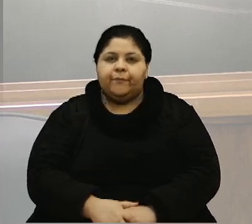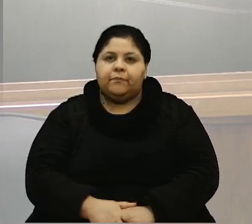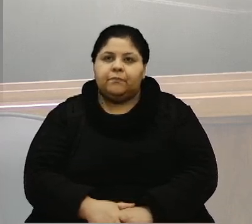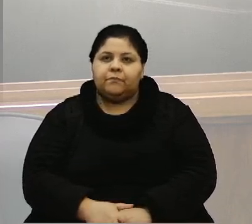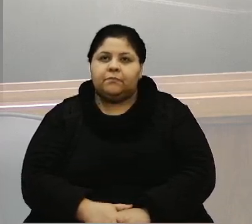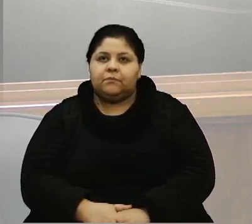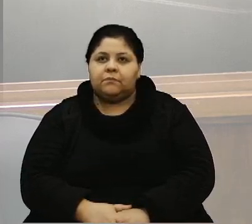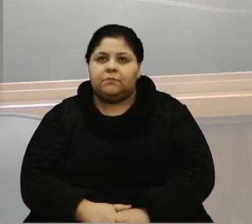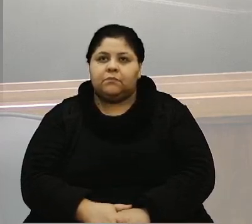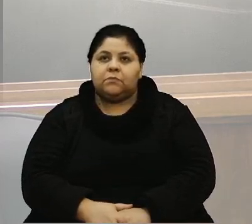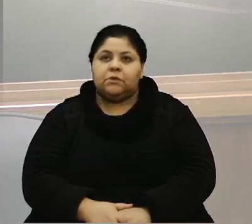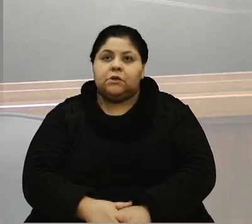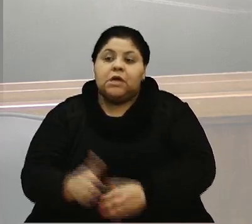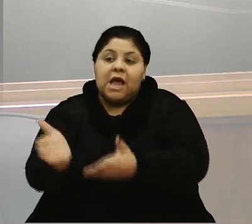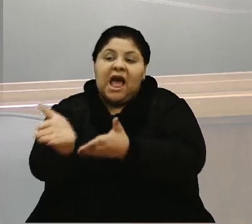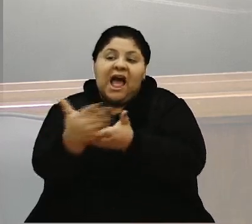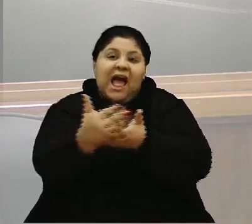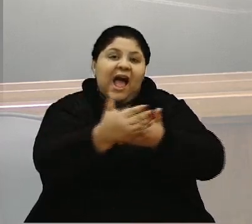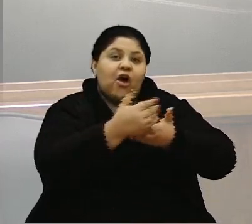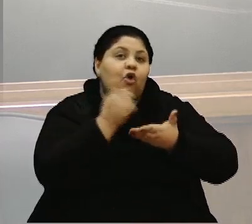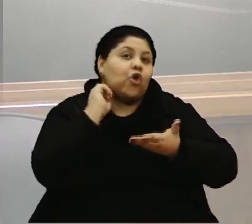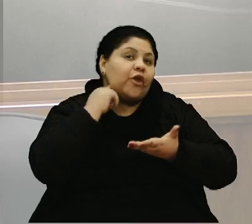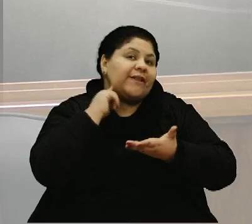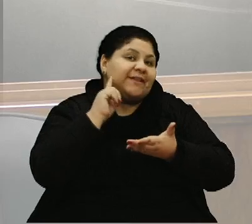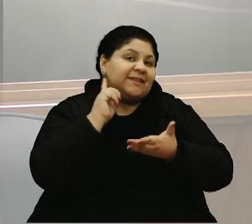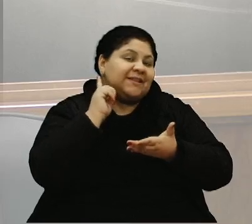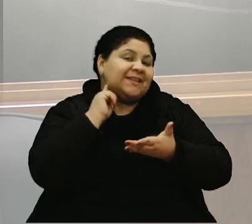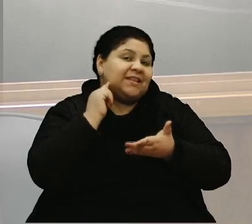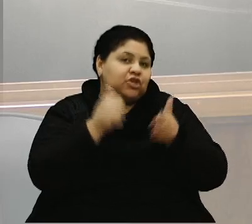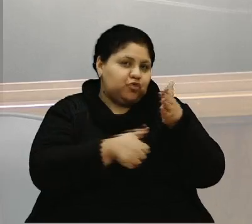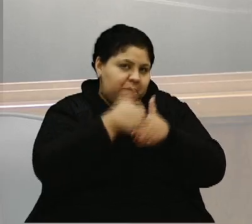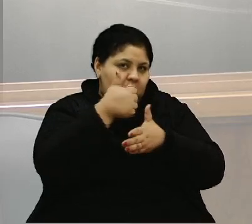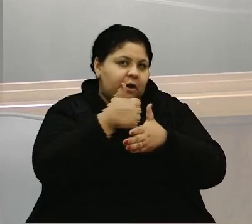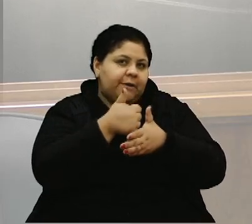A coleta de lixo em Caxias está melhor?